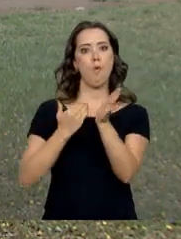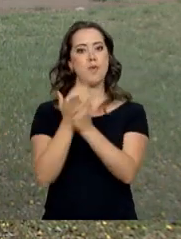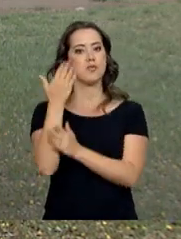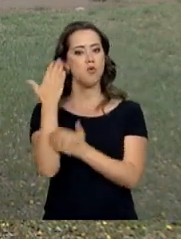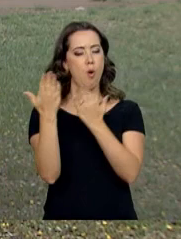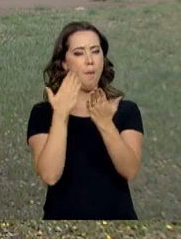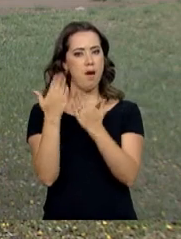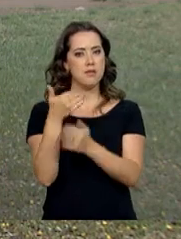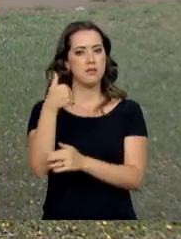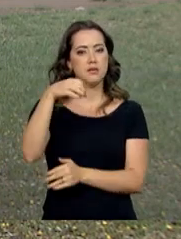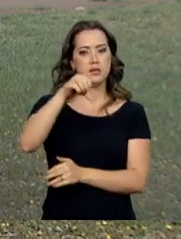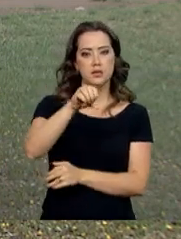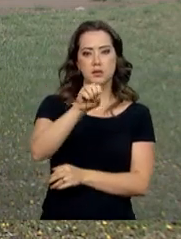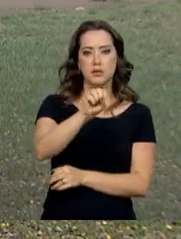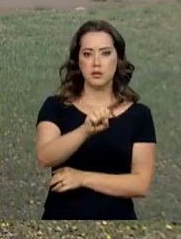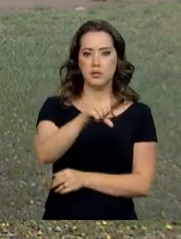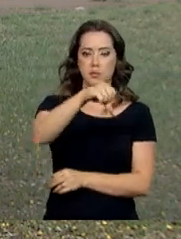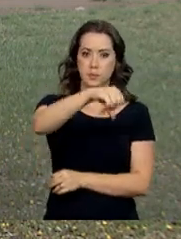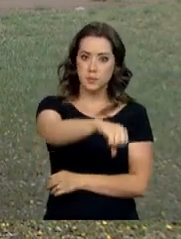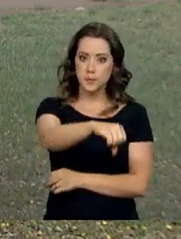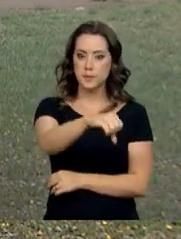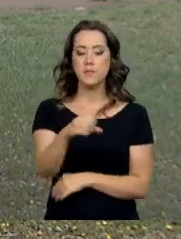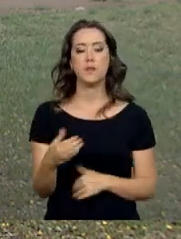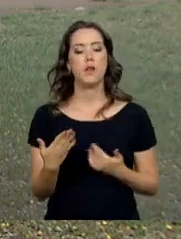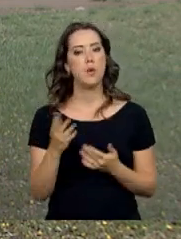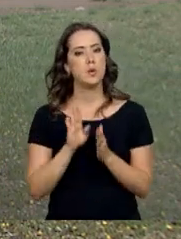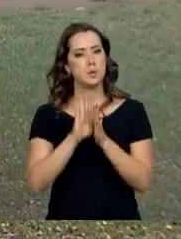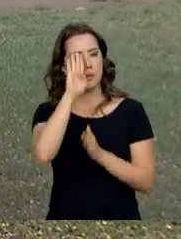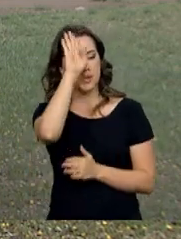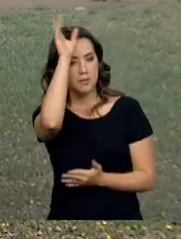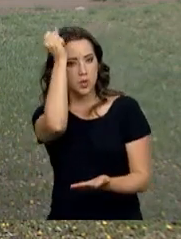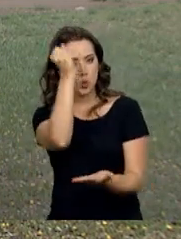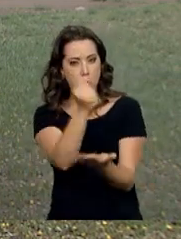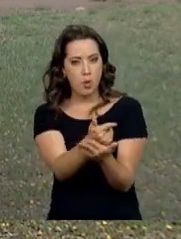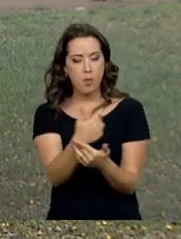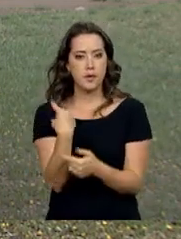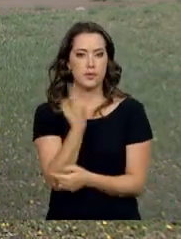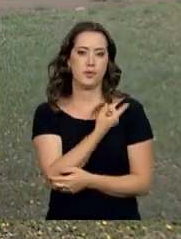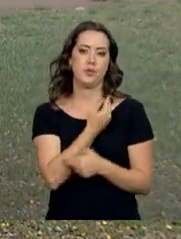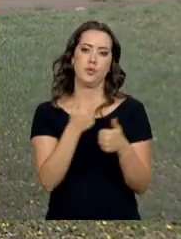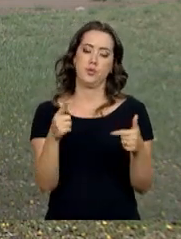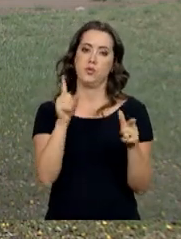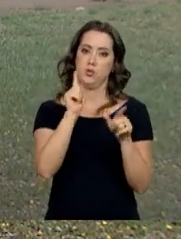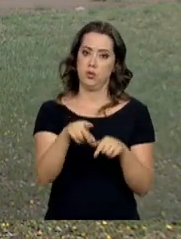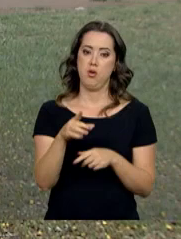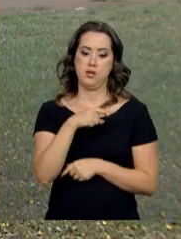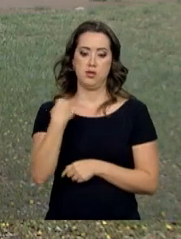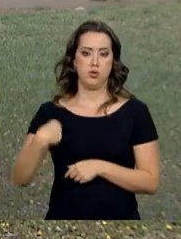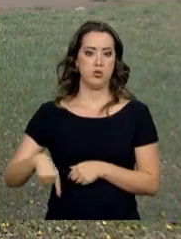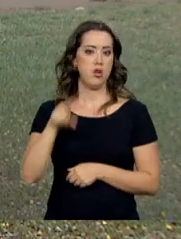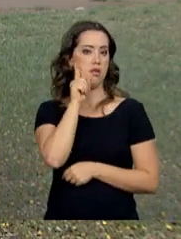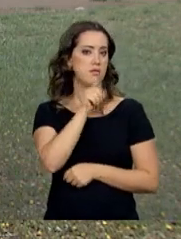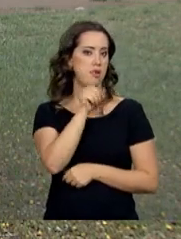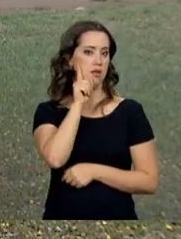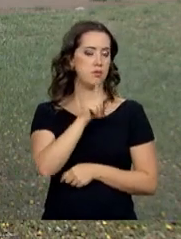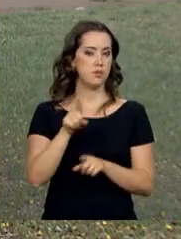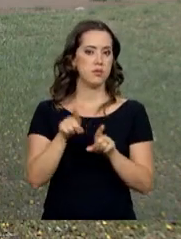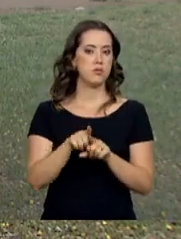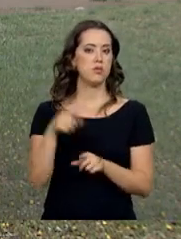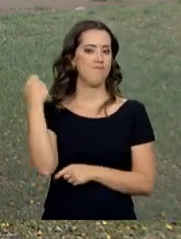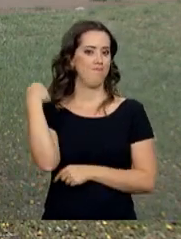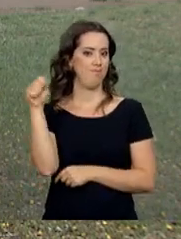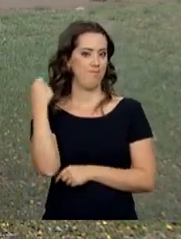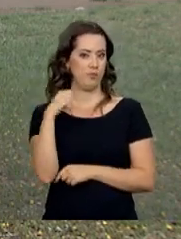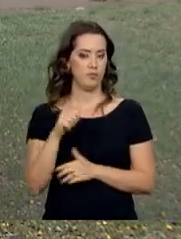em 1989 e os principais compradores dos produtos nacionais no período por um china estados unidos e argentina